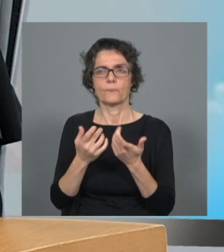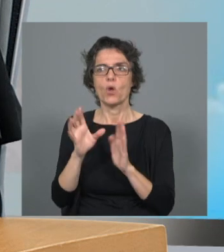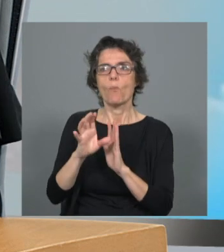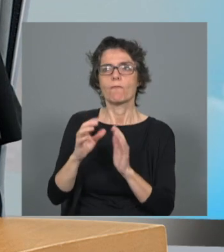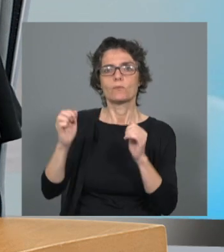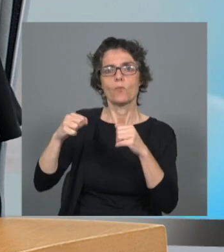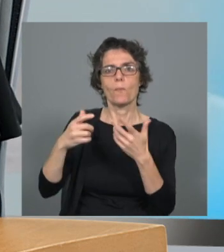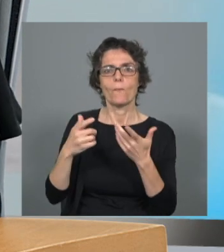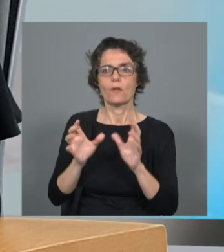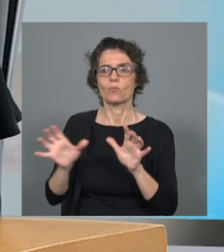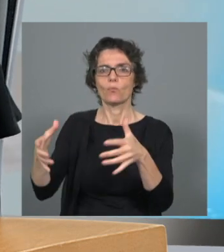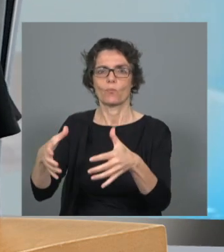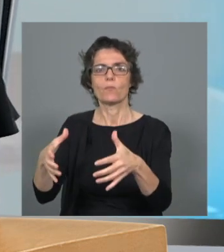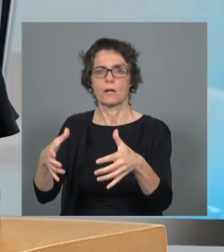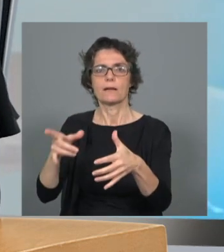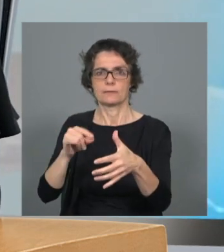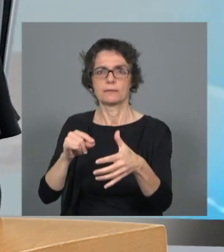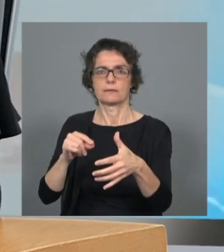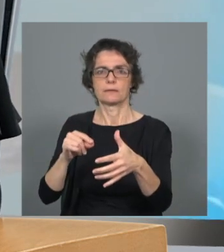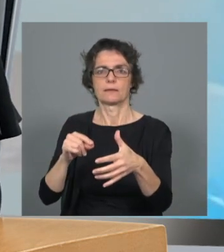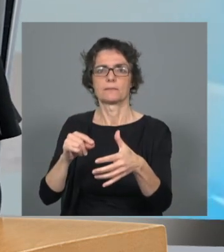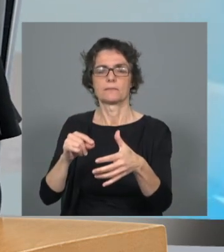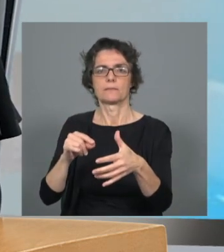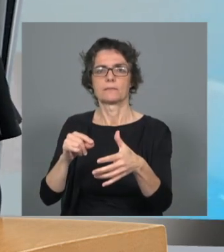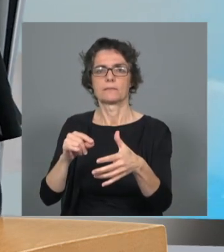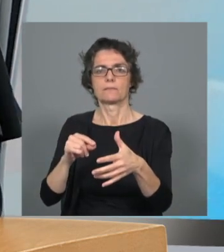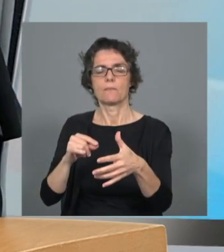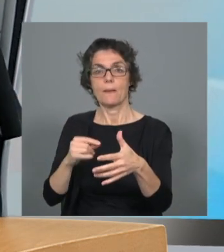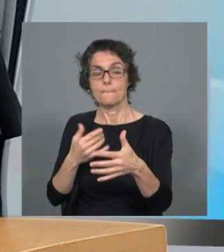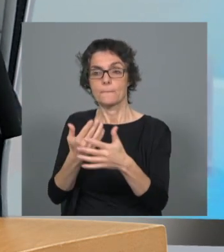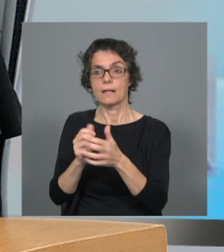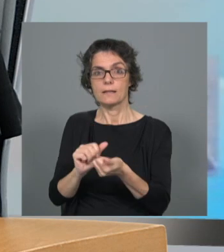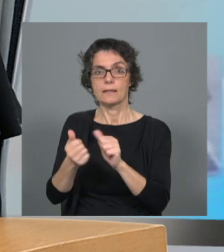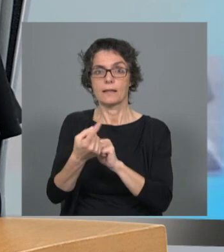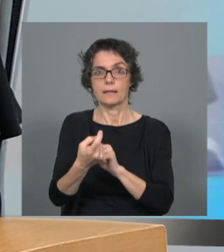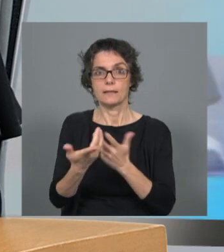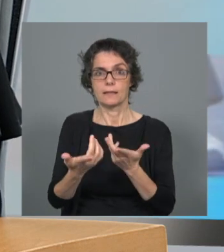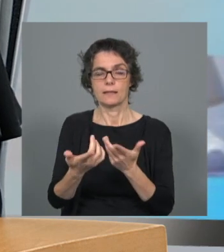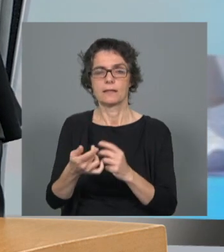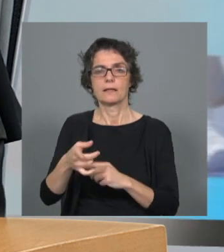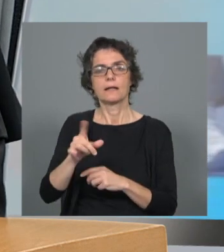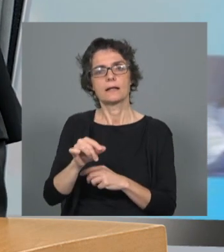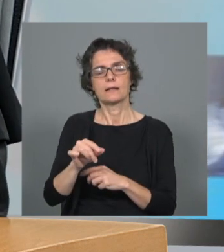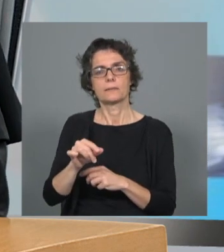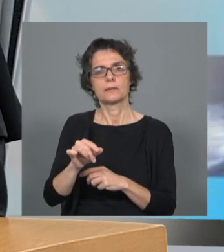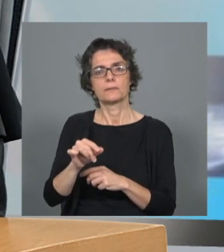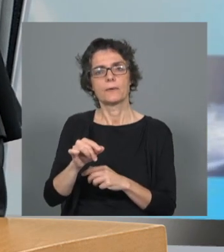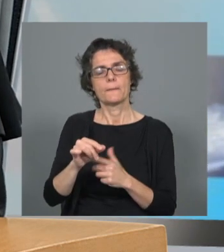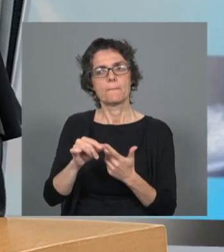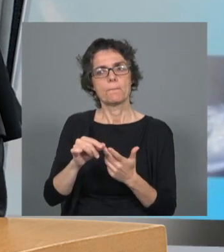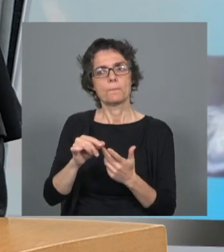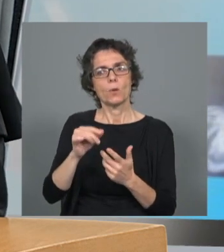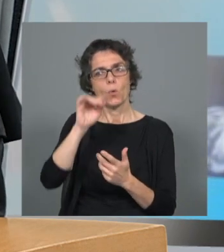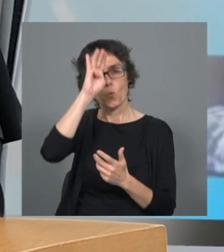também comunitário para esta mudança. E individuou